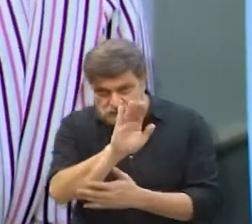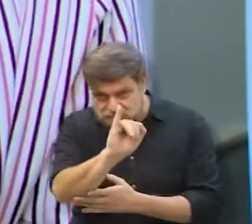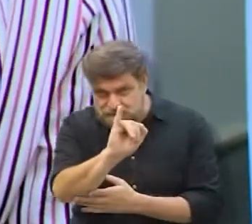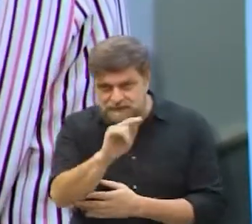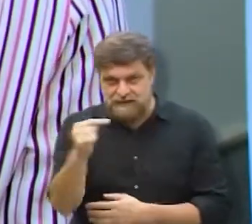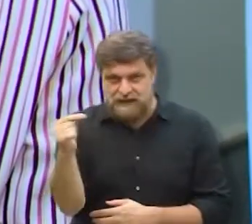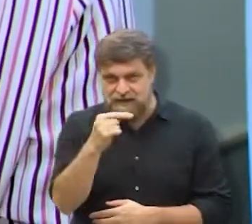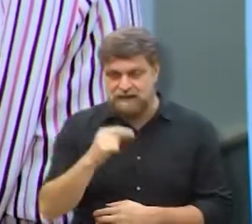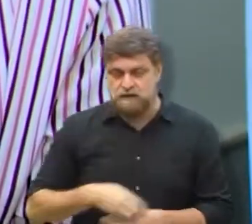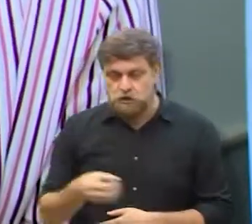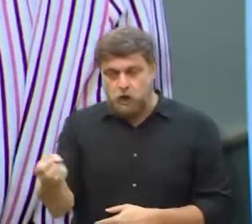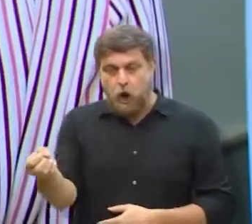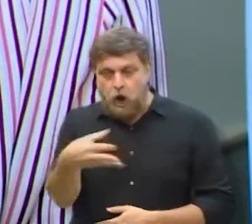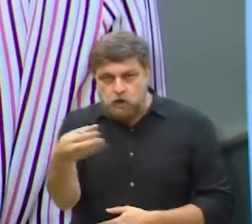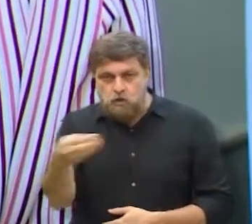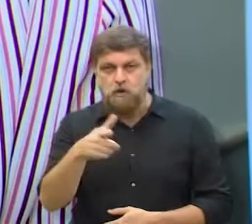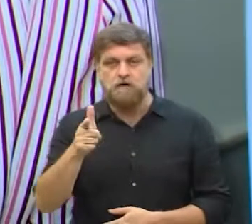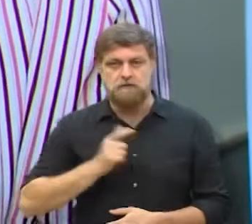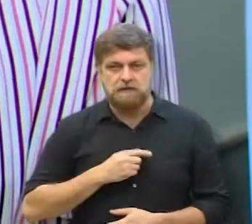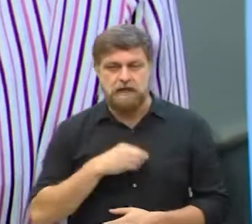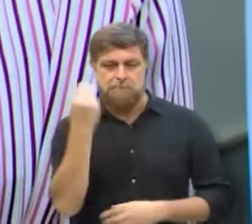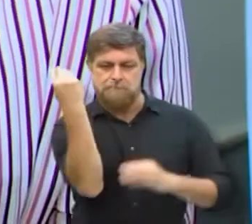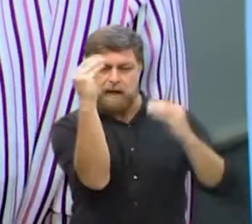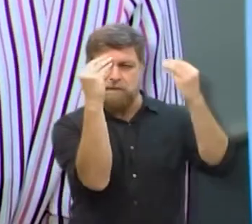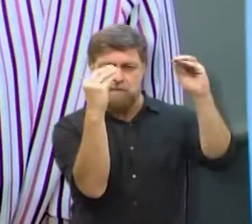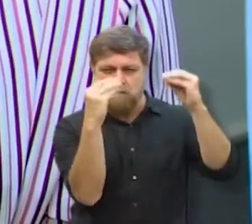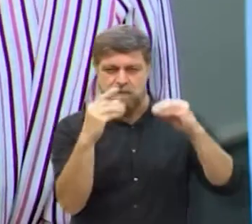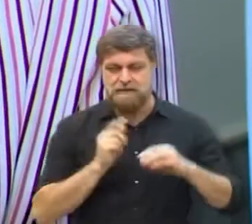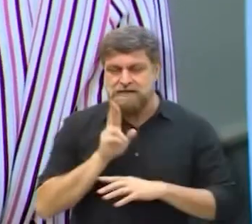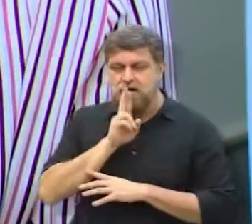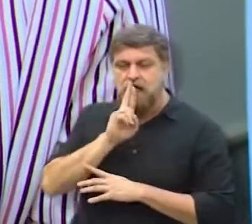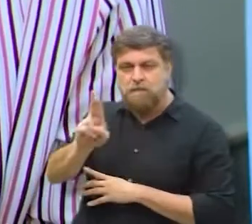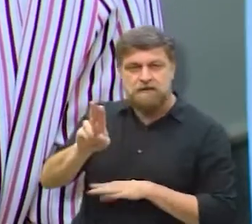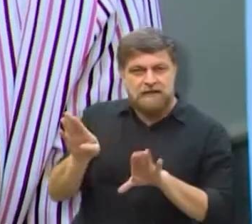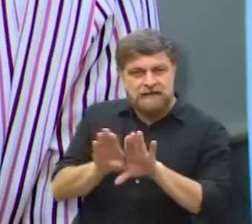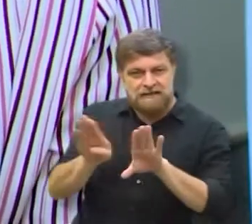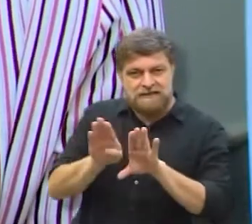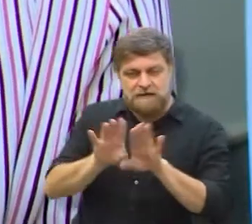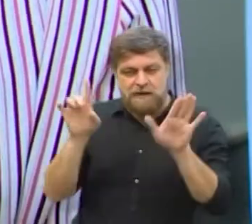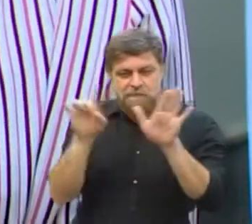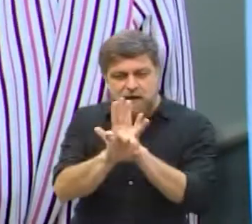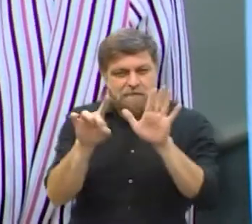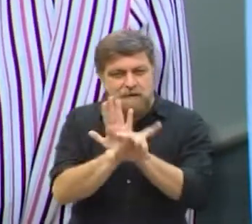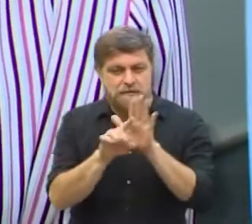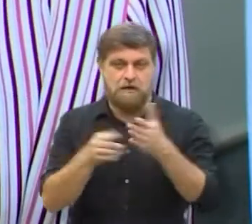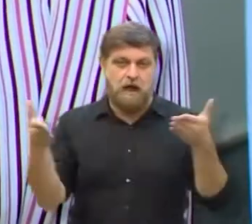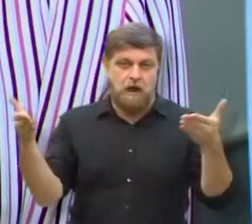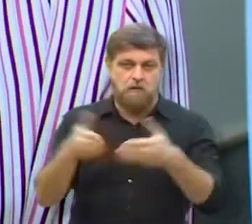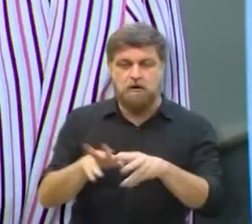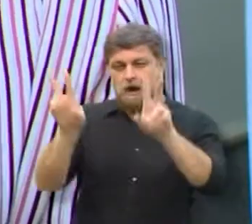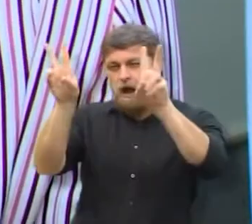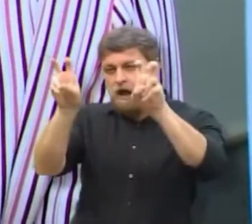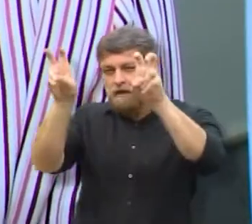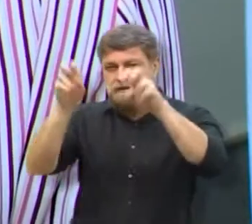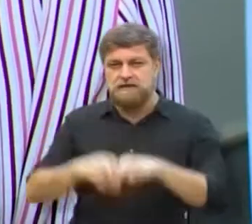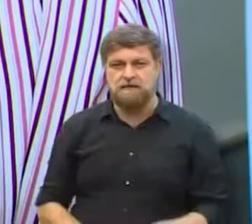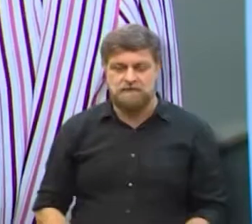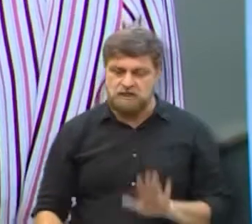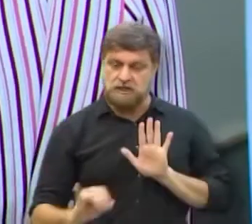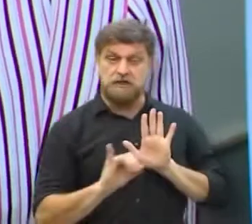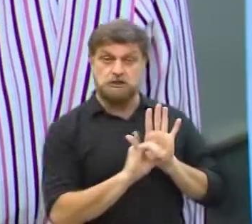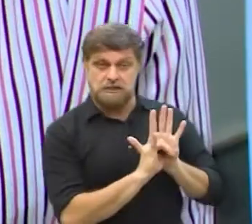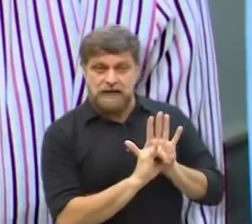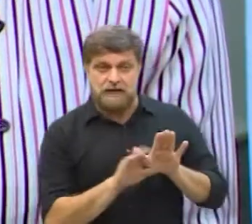gibiteca. Ele é atualizado, ele dá conta de responder as questões que estão sendo colocadas agora, seja as